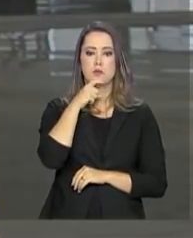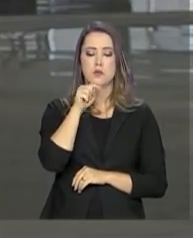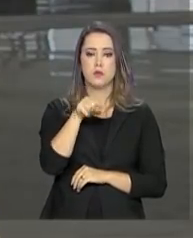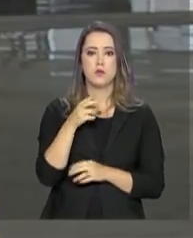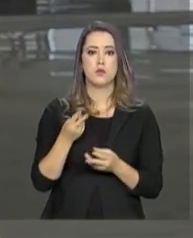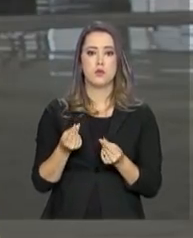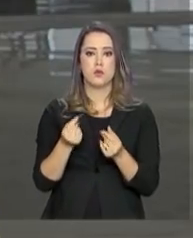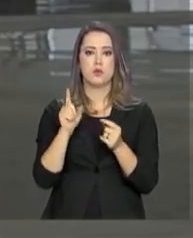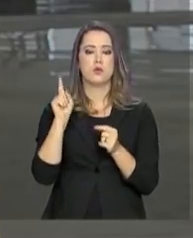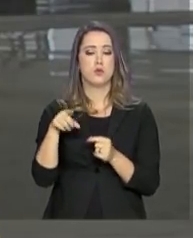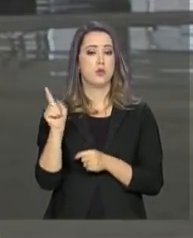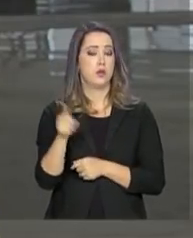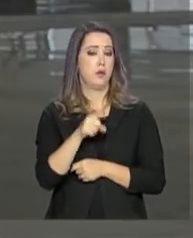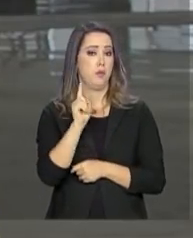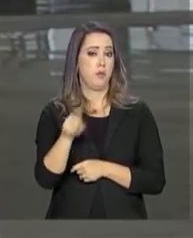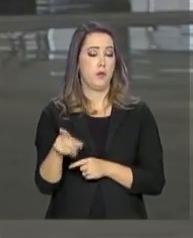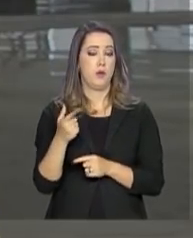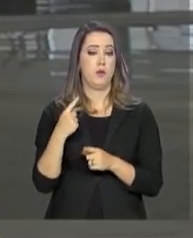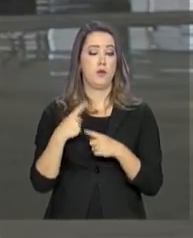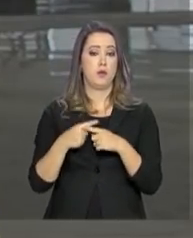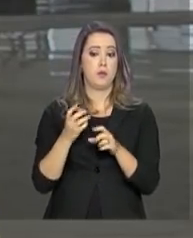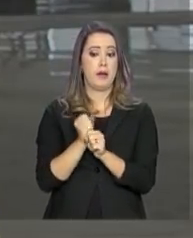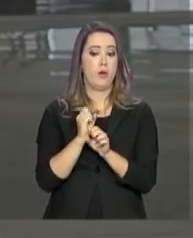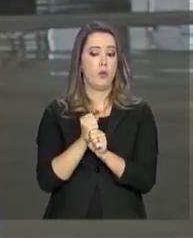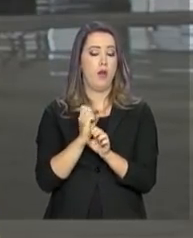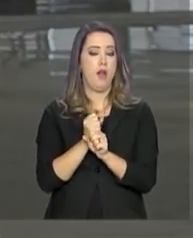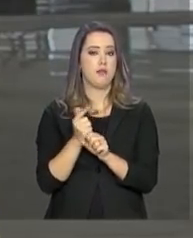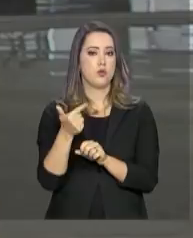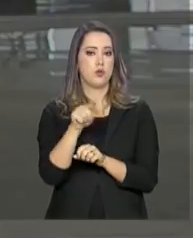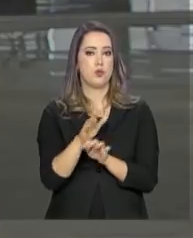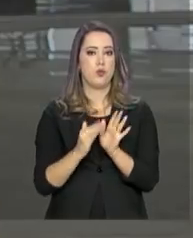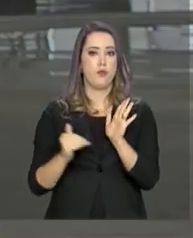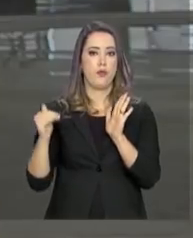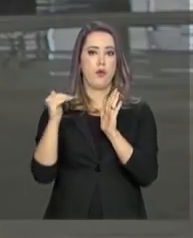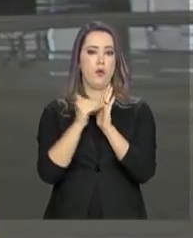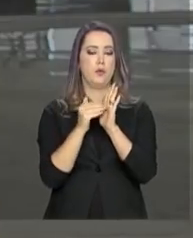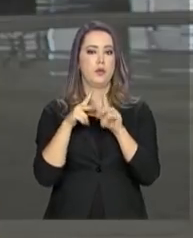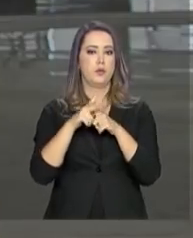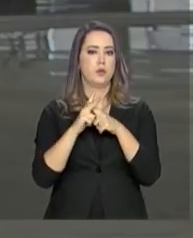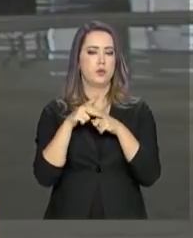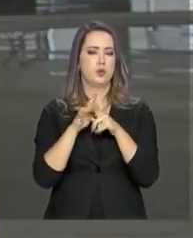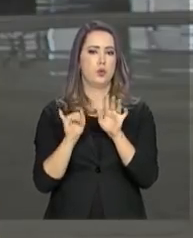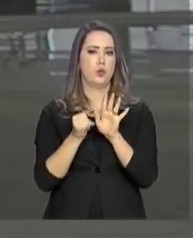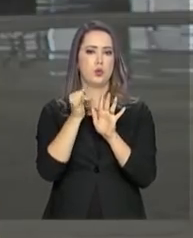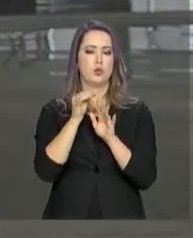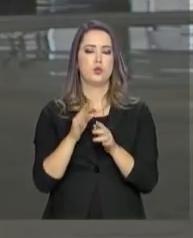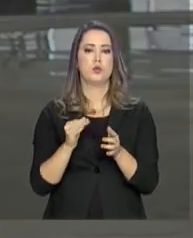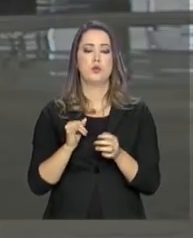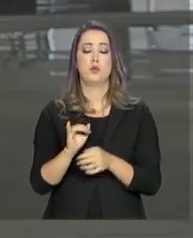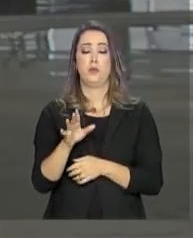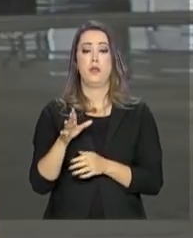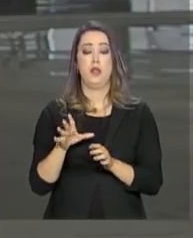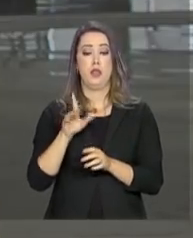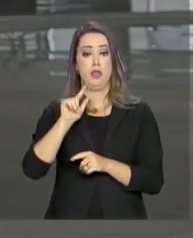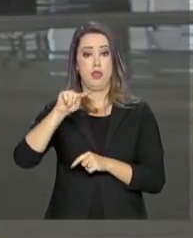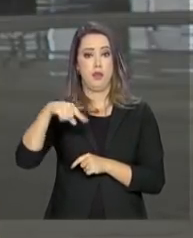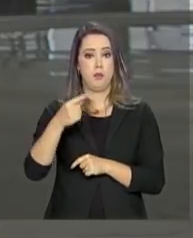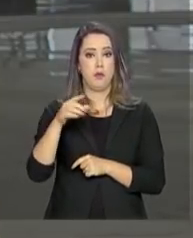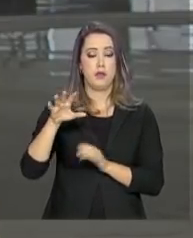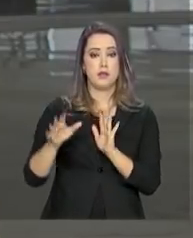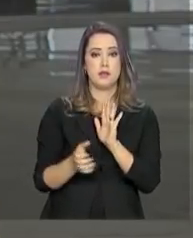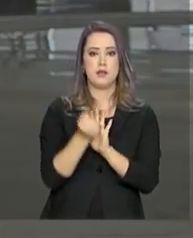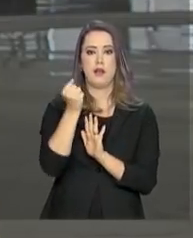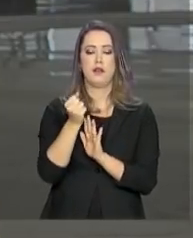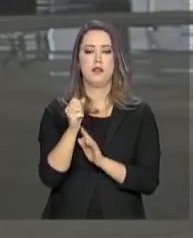benefício é suspenso para ser calculado o rendimento anual do fundo e quem sacar em agosto terá um reajuste